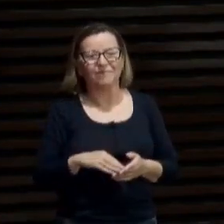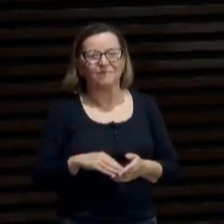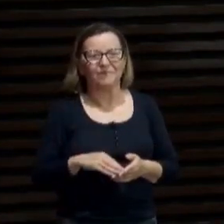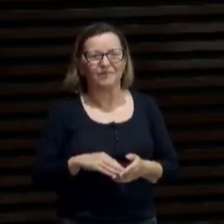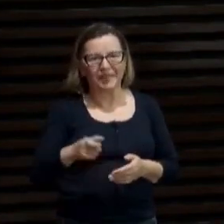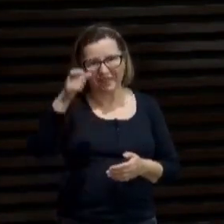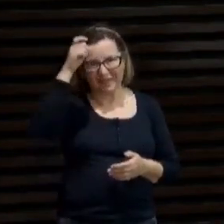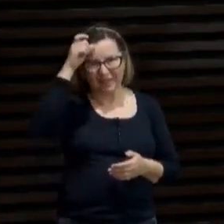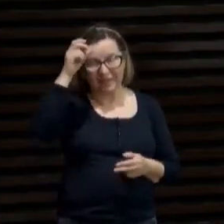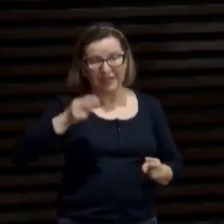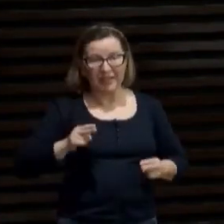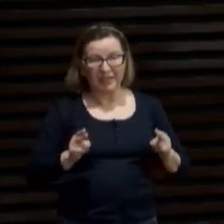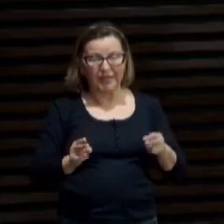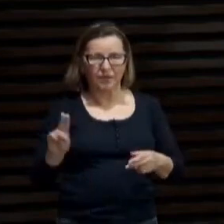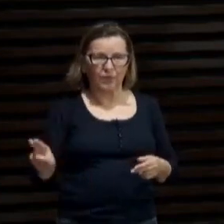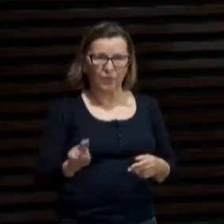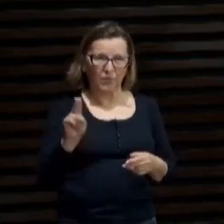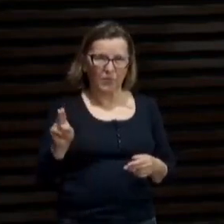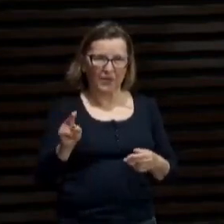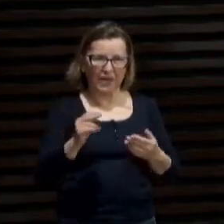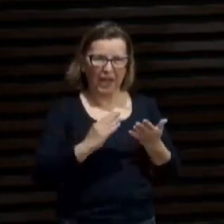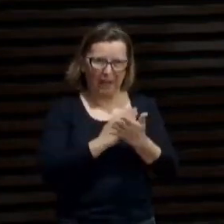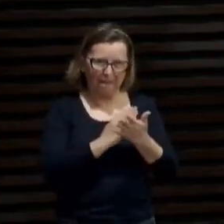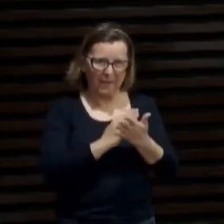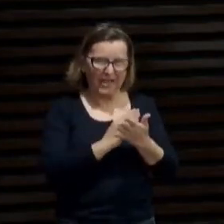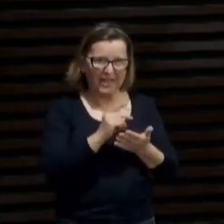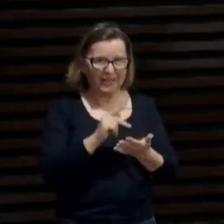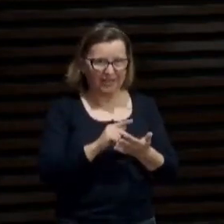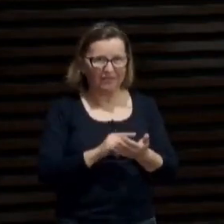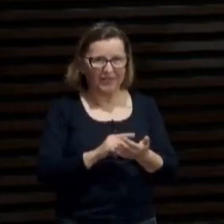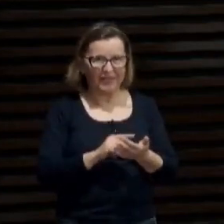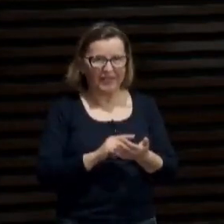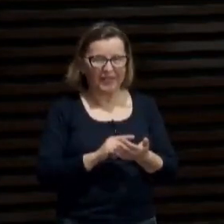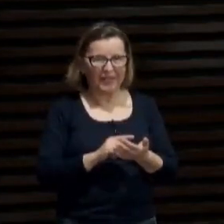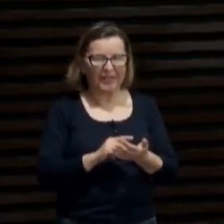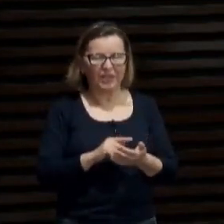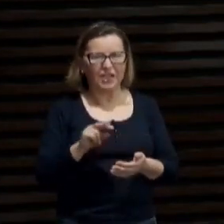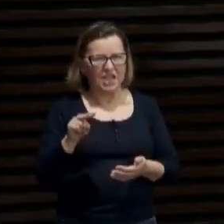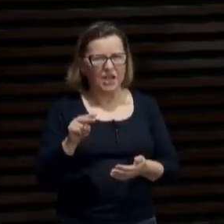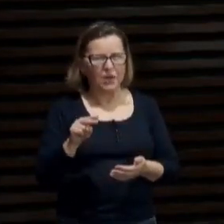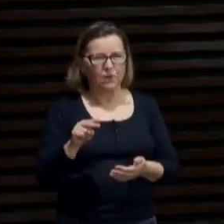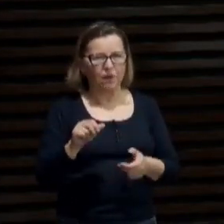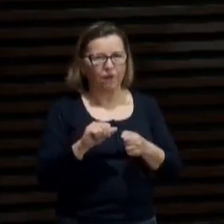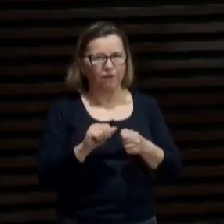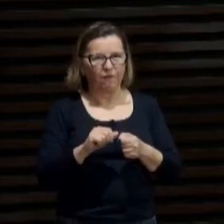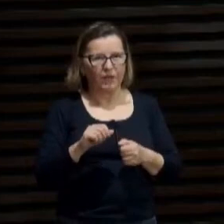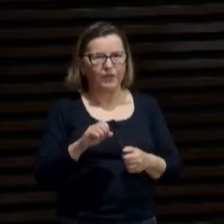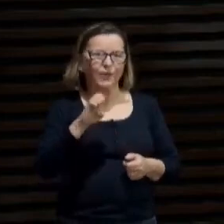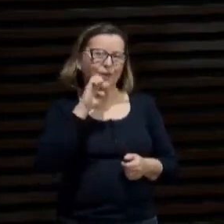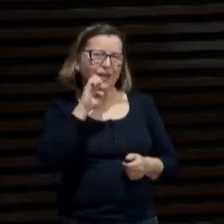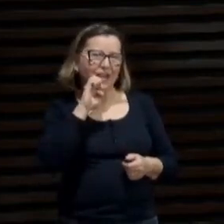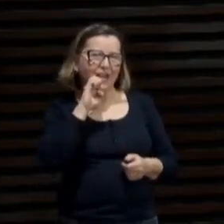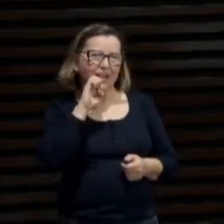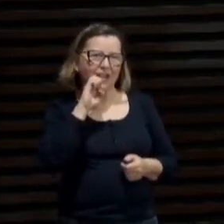sempre utilizar meias verdades para estabelecer uma mentira. É o que ele fez com Eva lá no jardim. Certo?